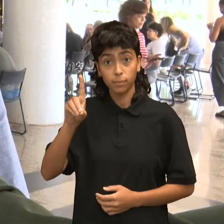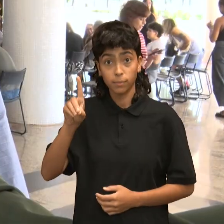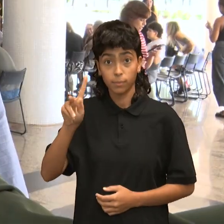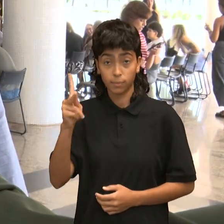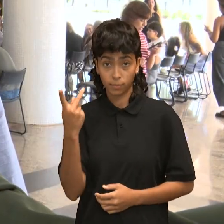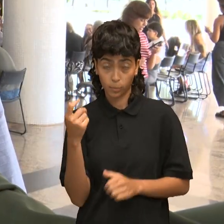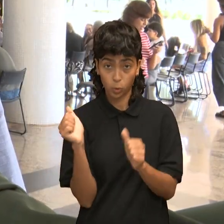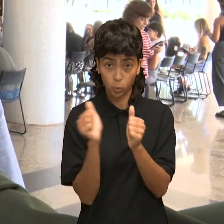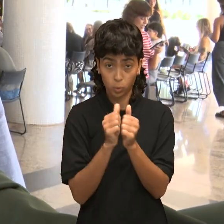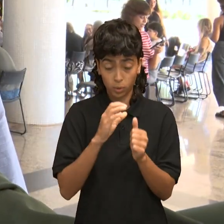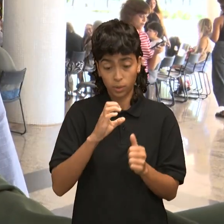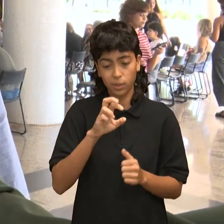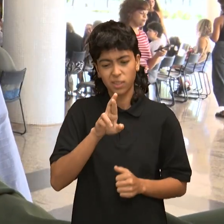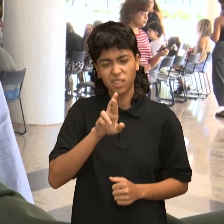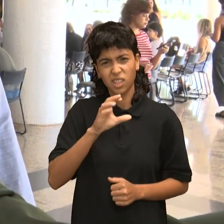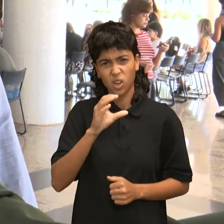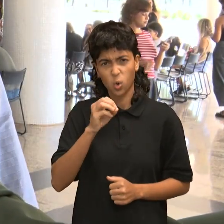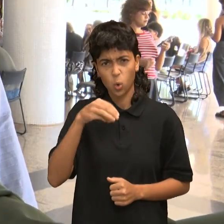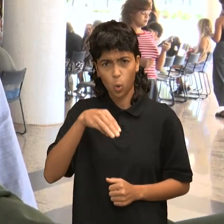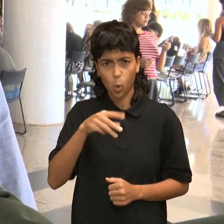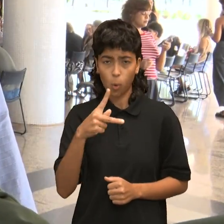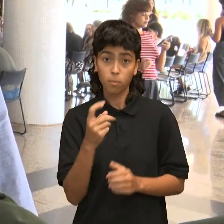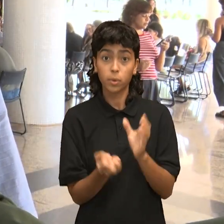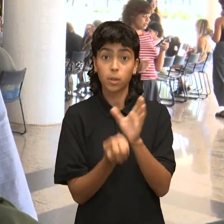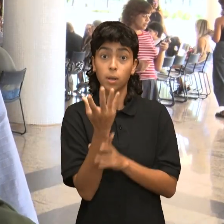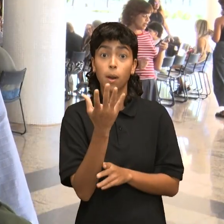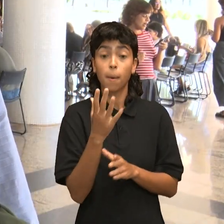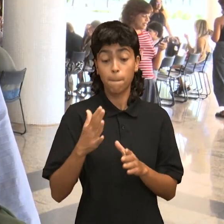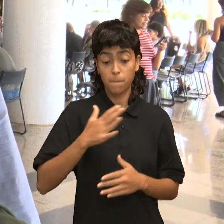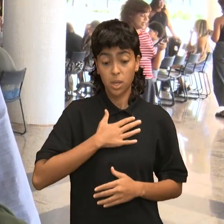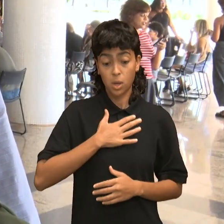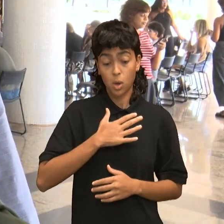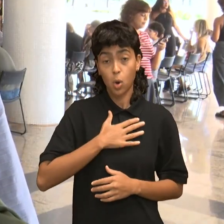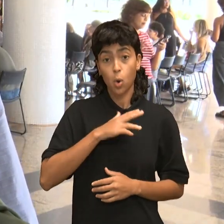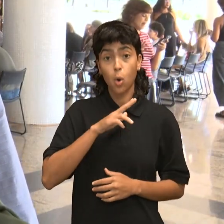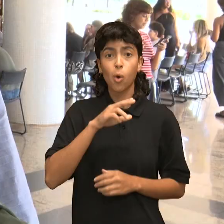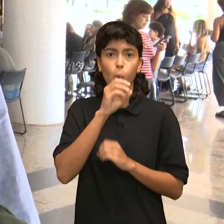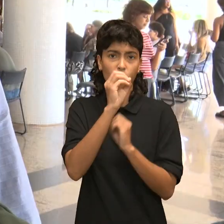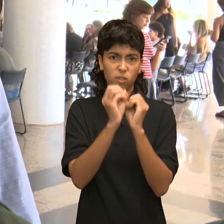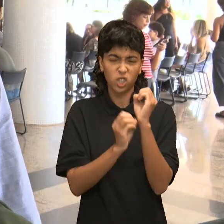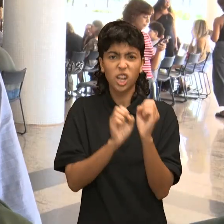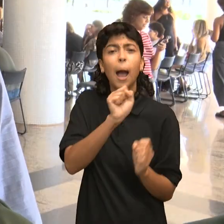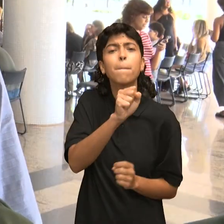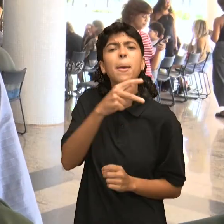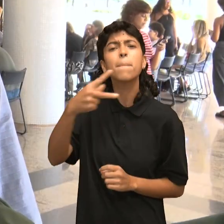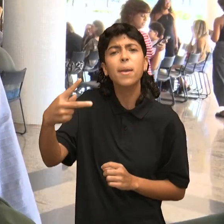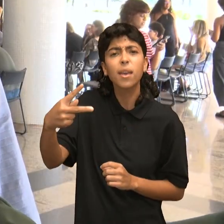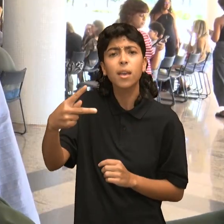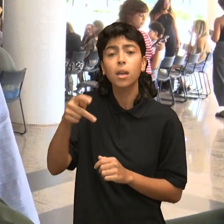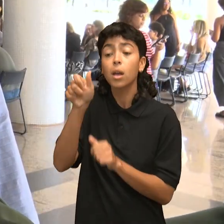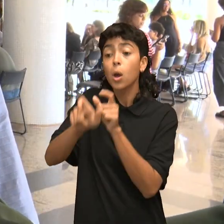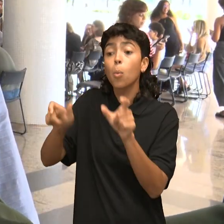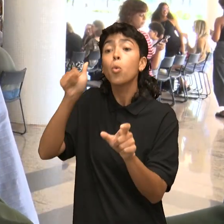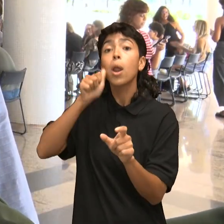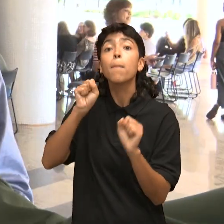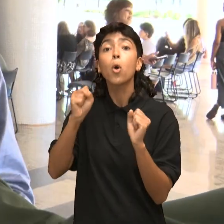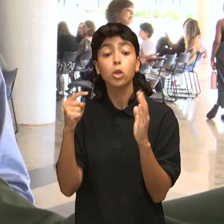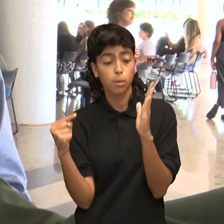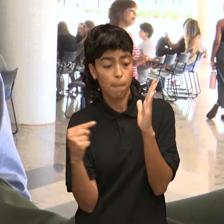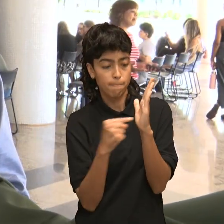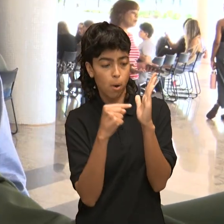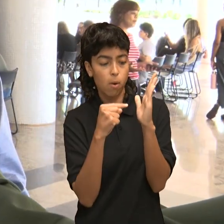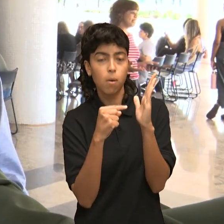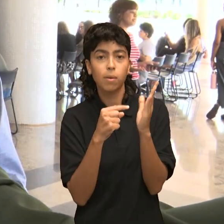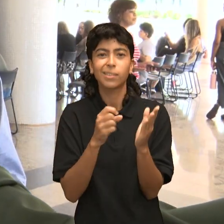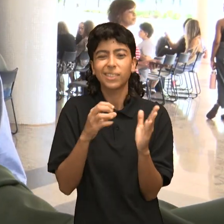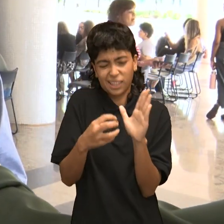atualizando um aplicativo, MinUFG. O que vai vir nesse aplicativo? Um botão de pânico que as mulheres podem acionar em qualquer lugar. Quando